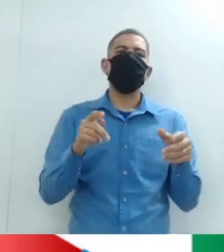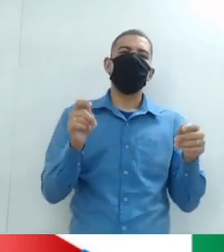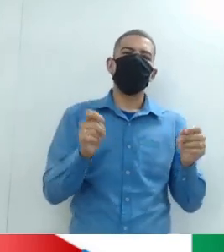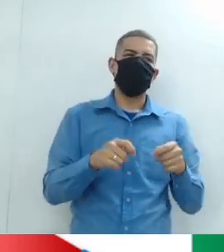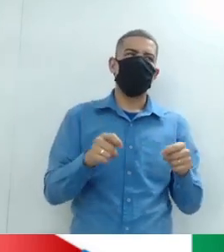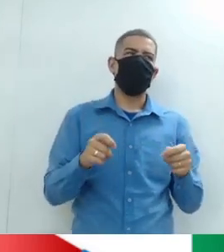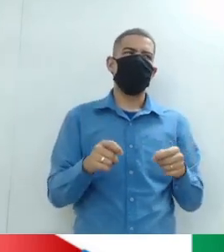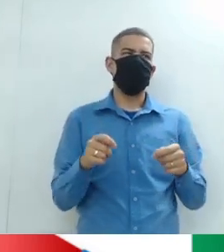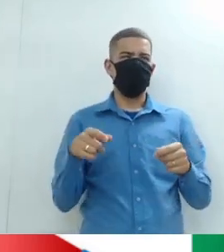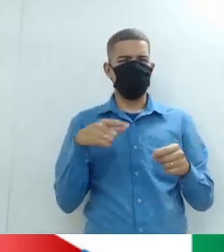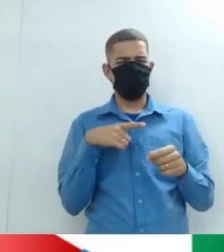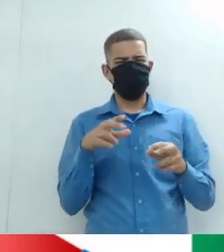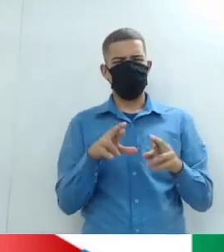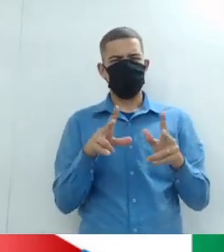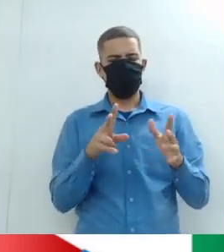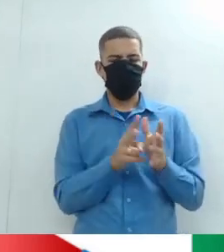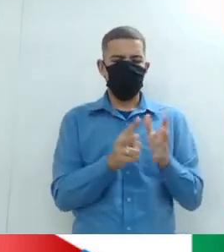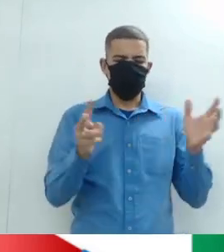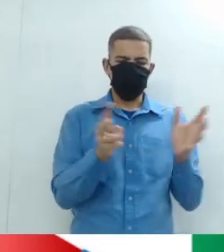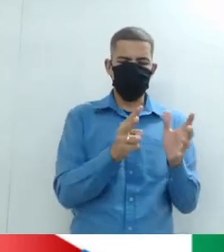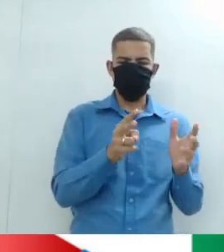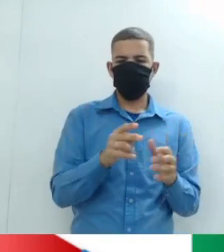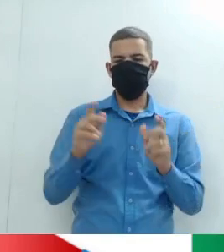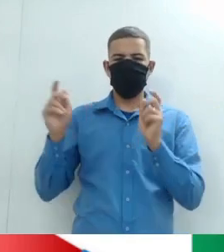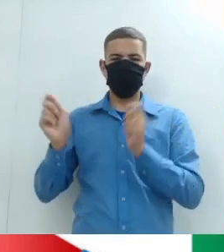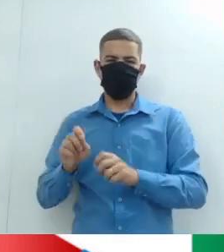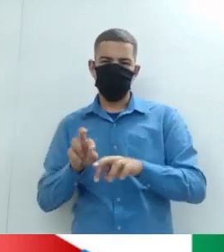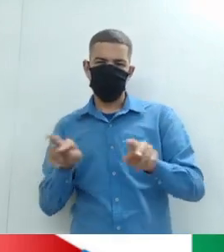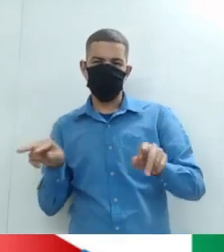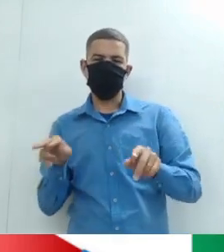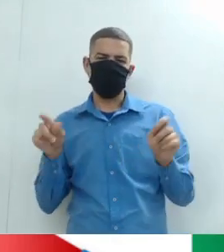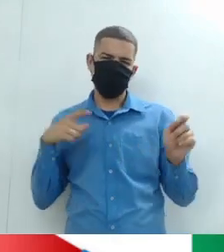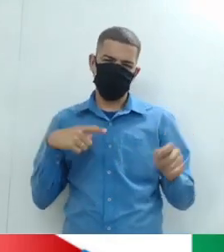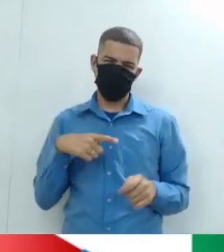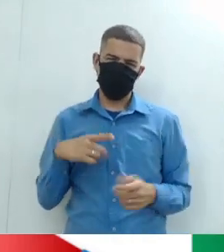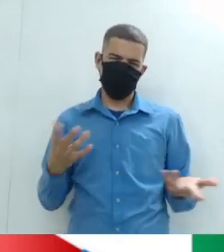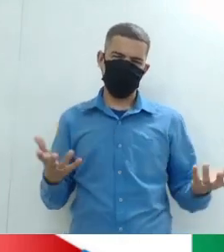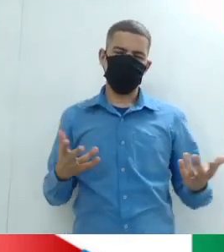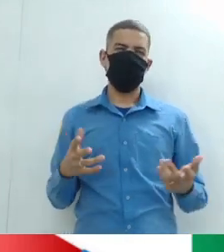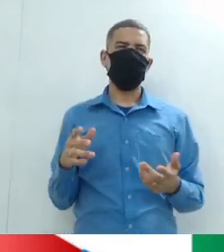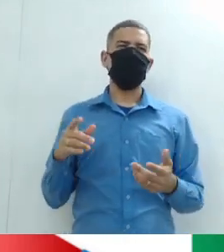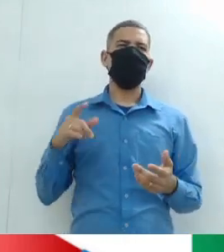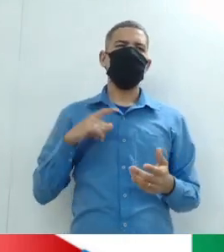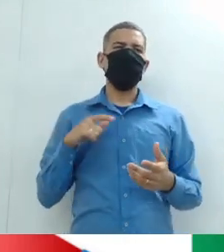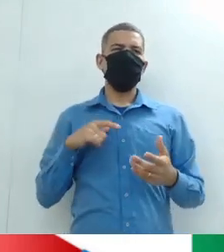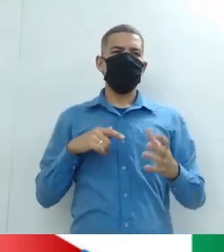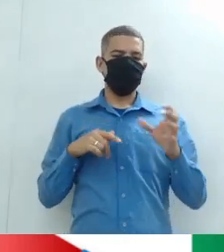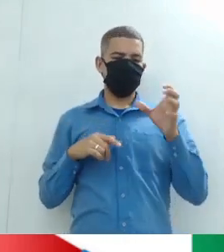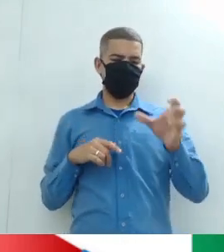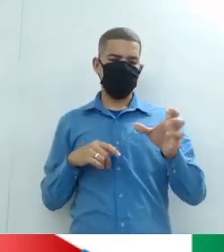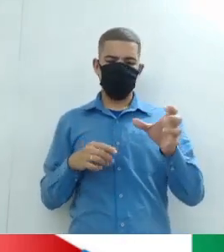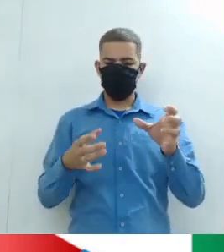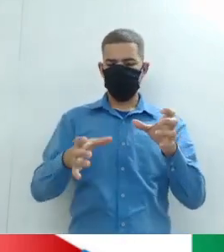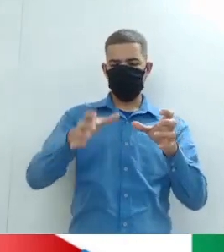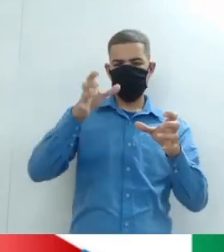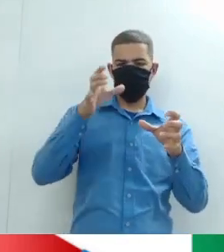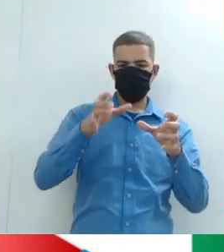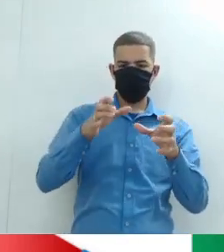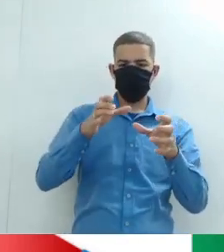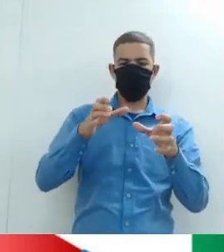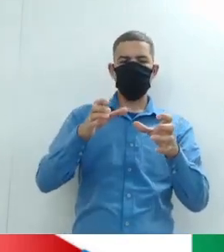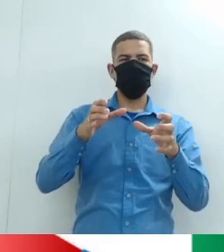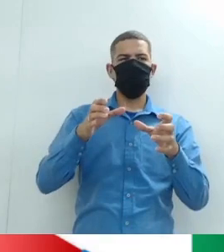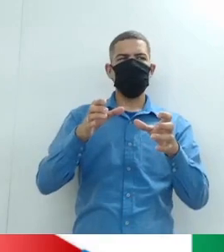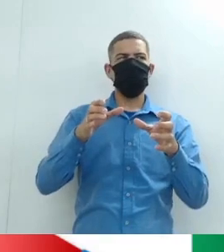Professor, existe diferença em volume e capacidade? É claro que existe. A embalagem, ela tem que ter uma capacidade